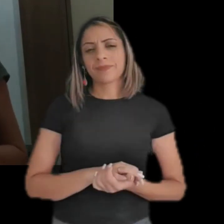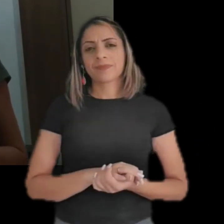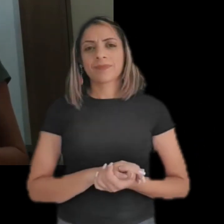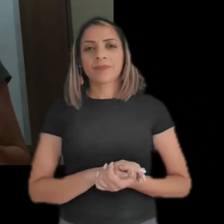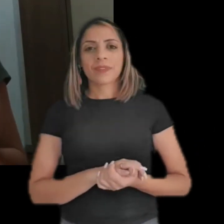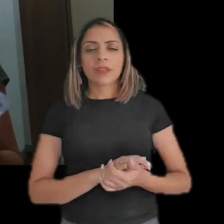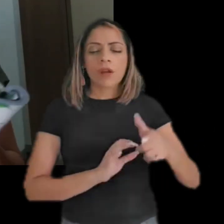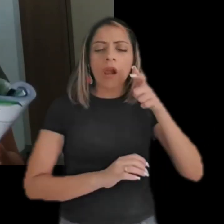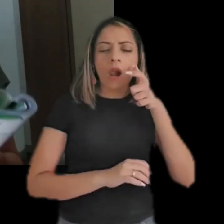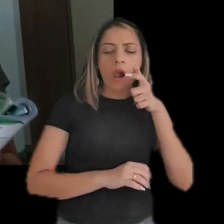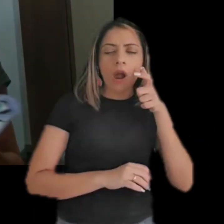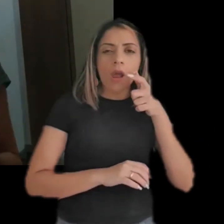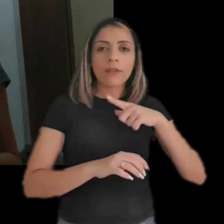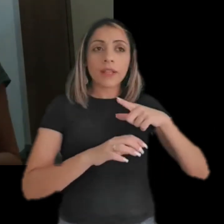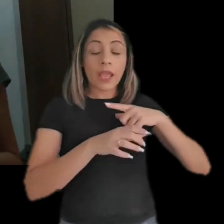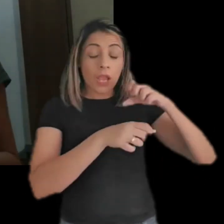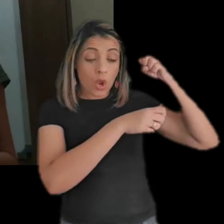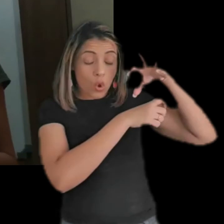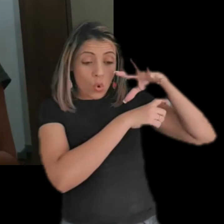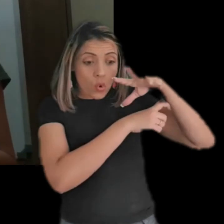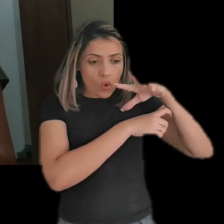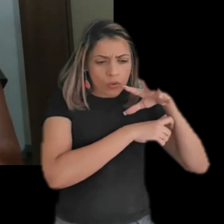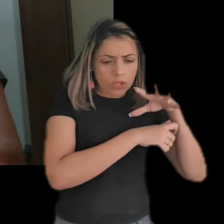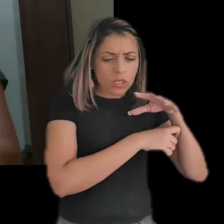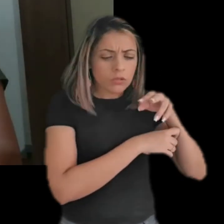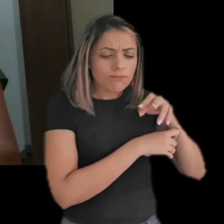pupila fica lá dilatada, e isso incomoda até um pouco, tudo bem?